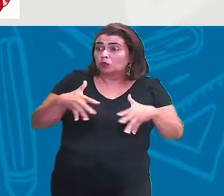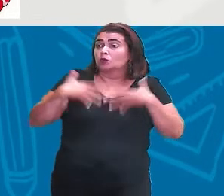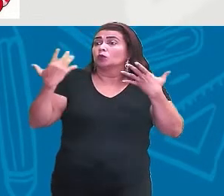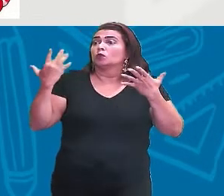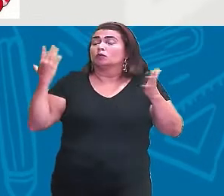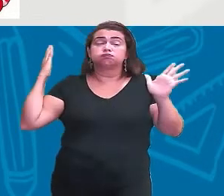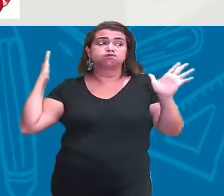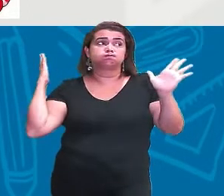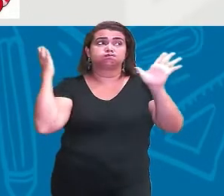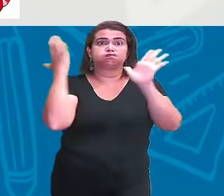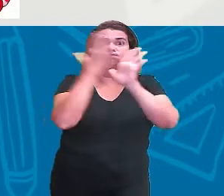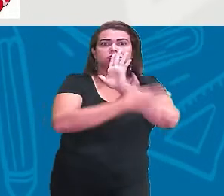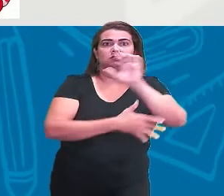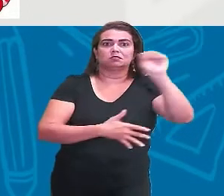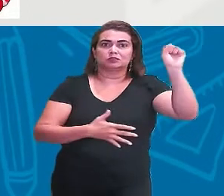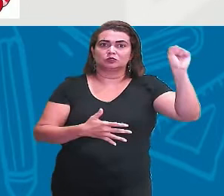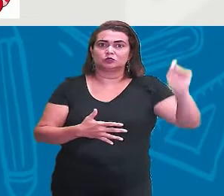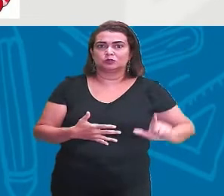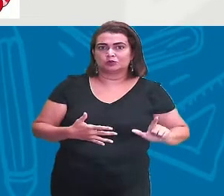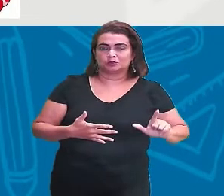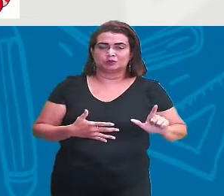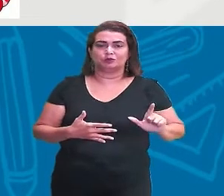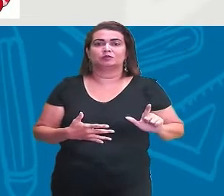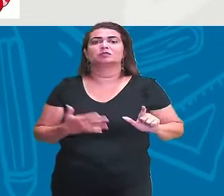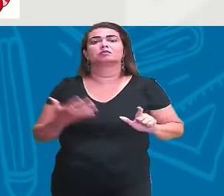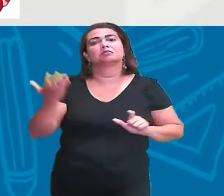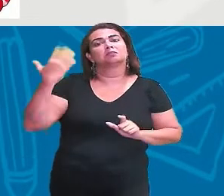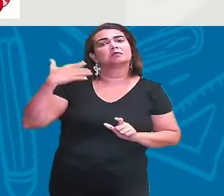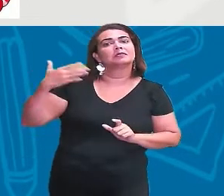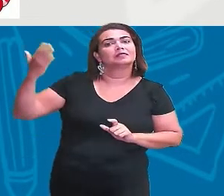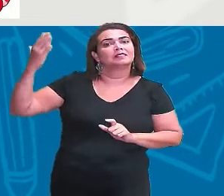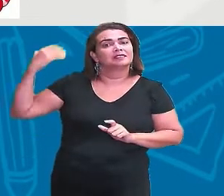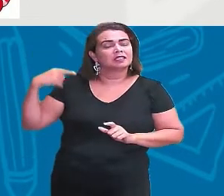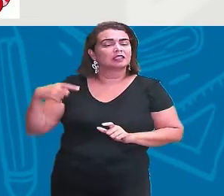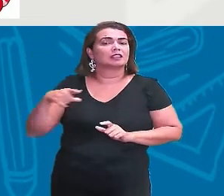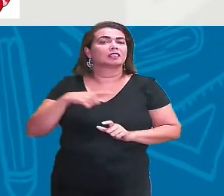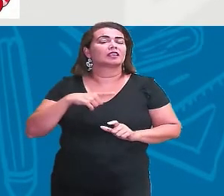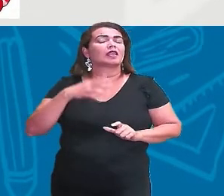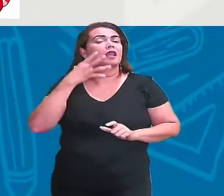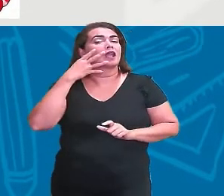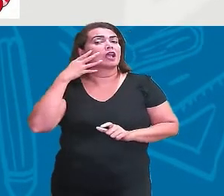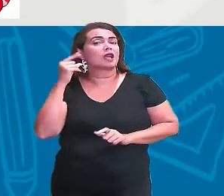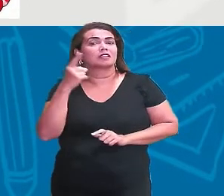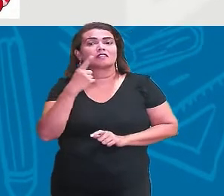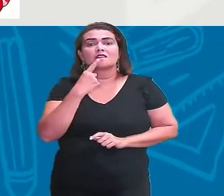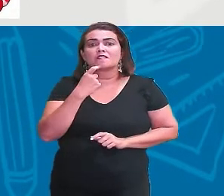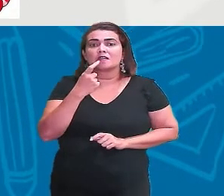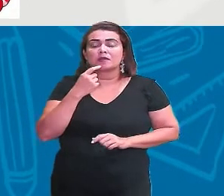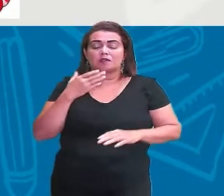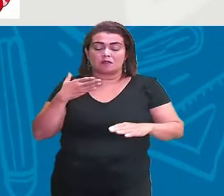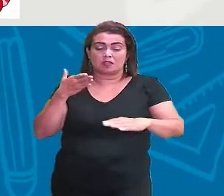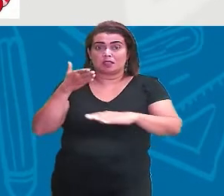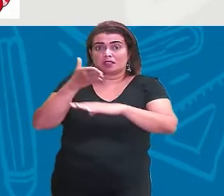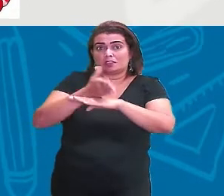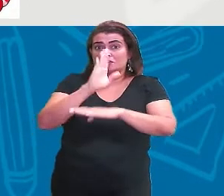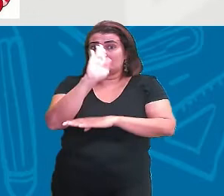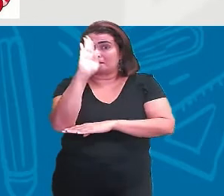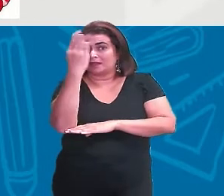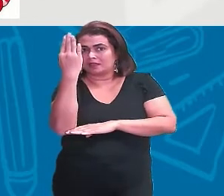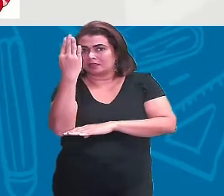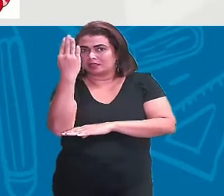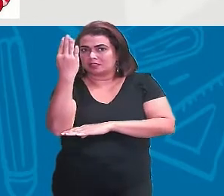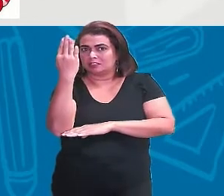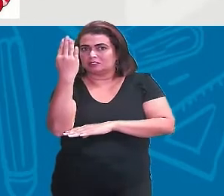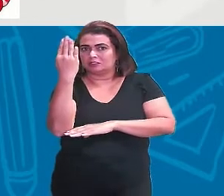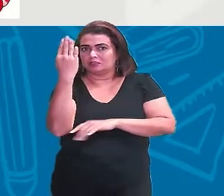o sul. Era uma vez um gato vermelho. Entrou no banheiro e fez